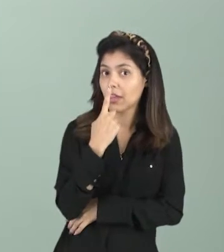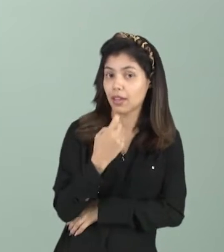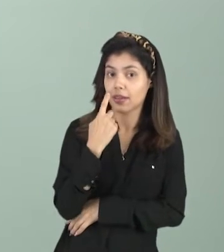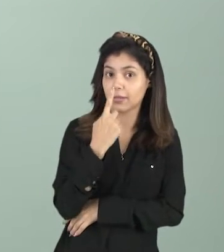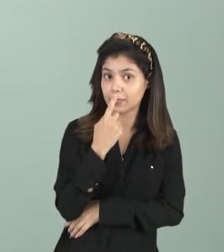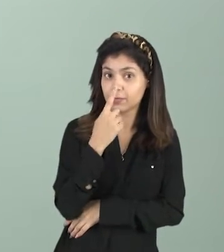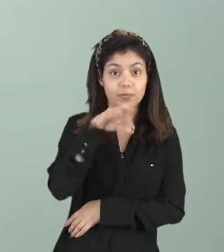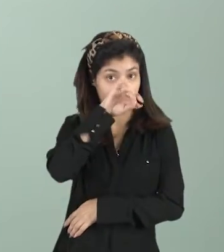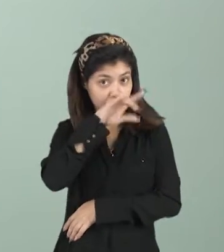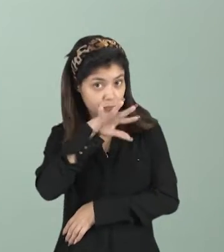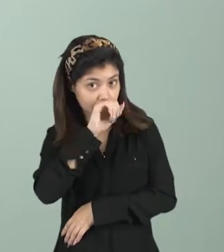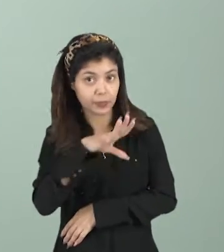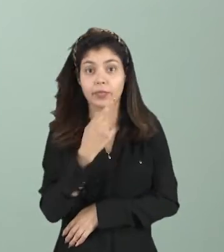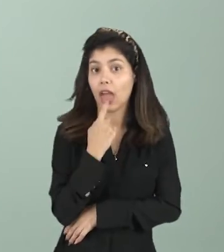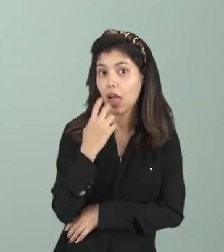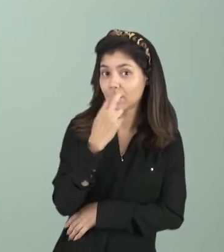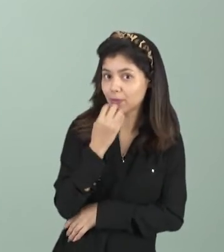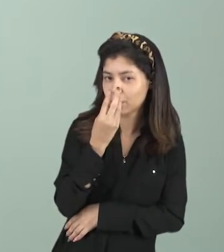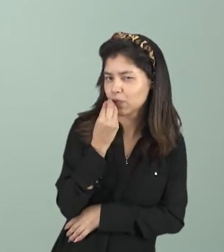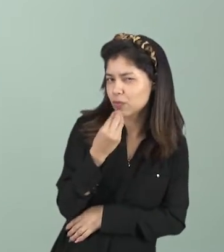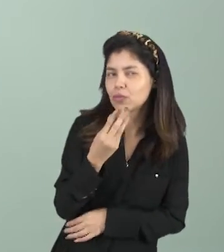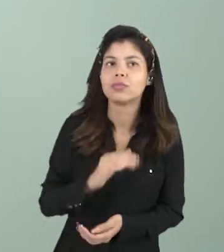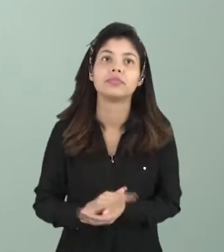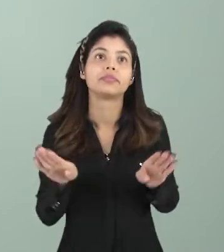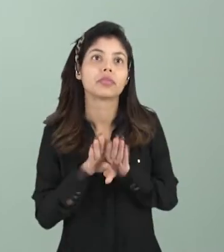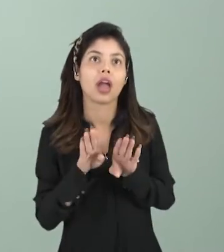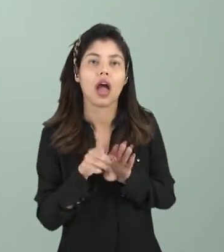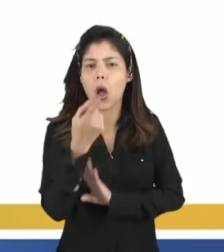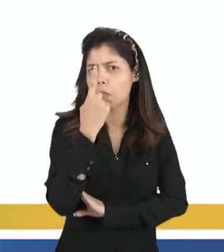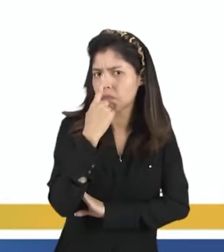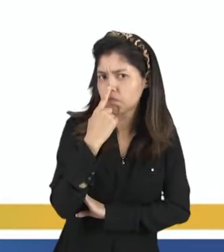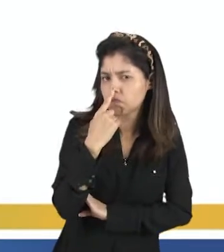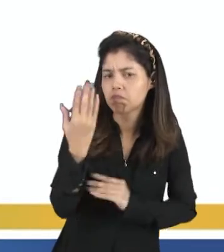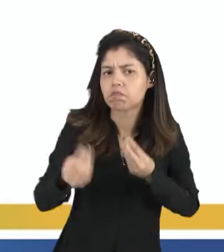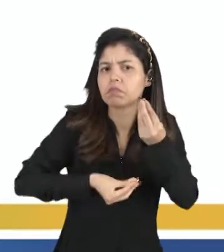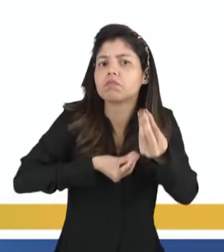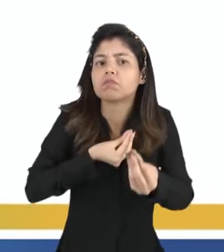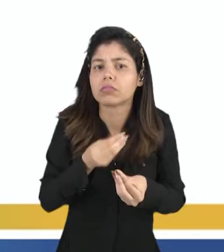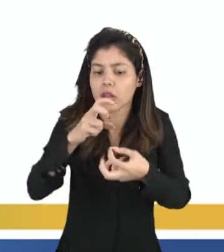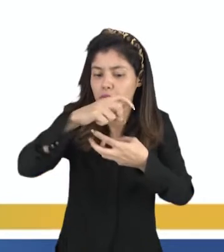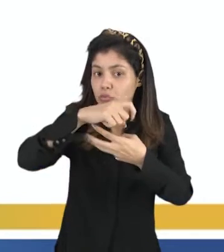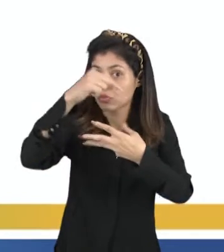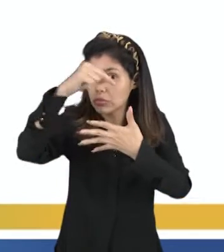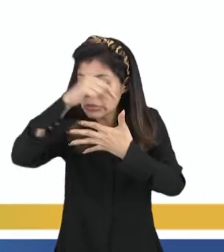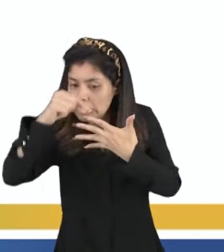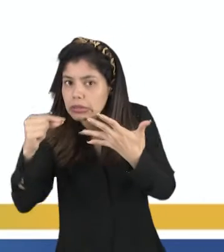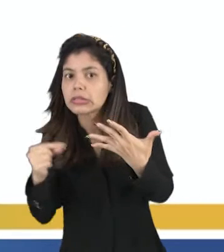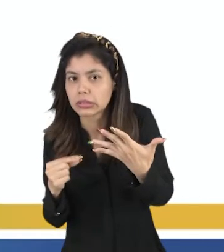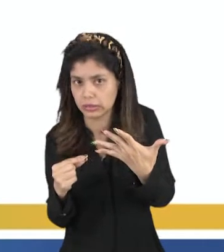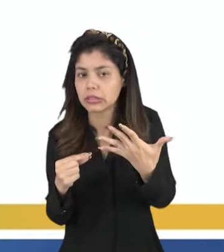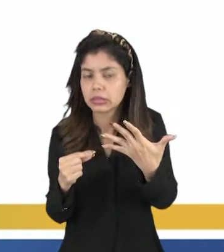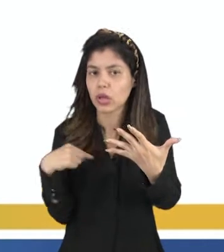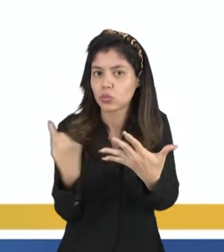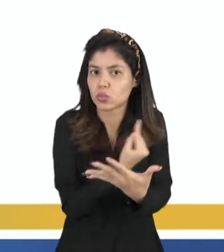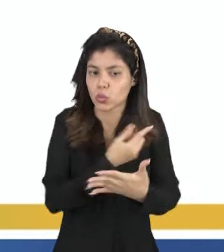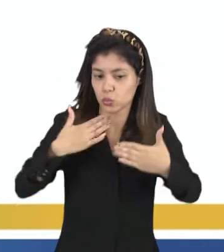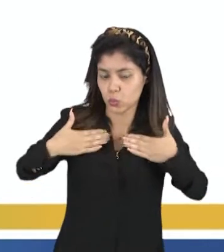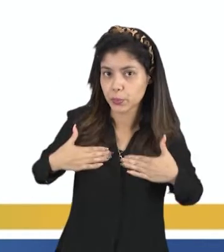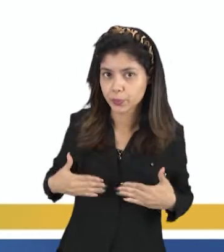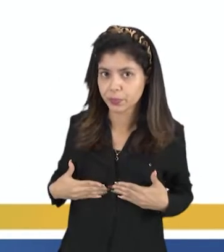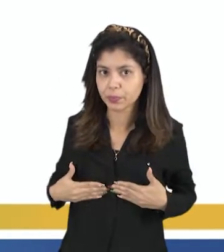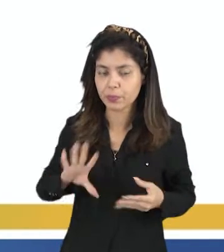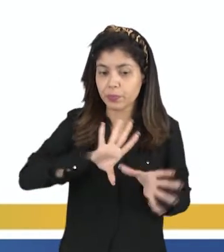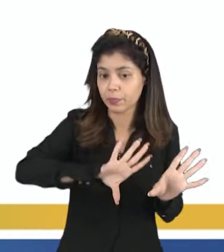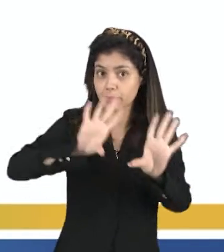do paladar. Bom, o olfato, como nós sabemos, é um dos 5 sentidos do nosso corpo e